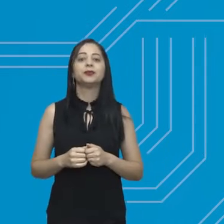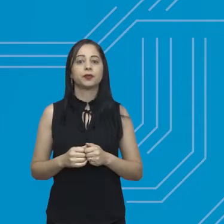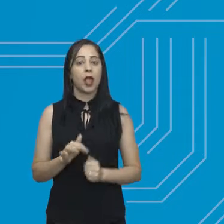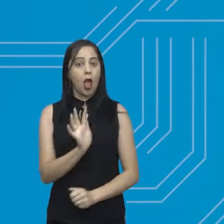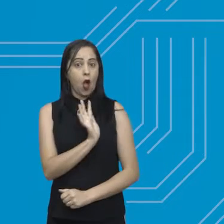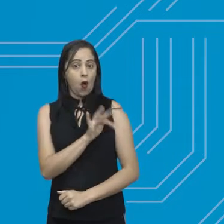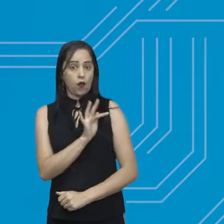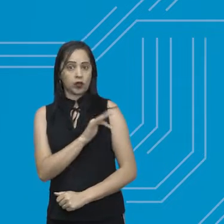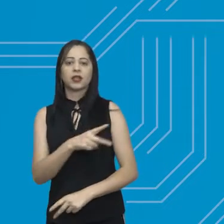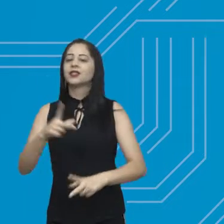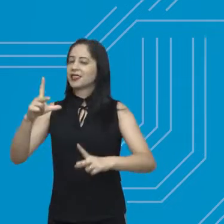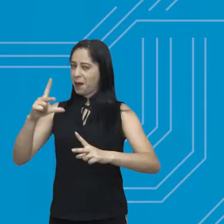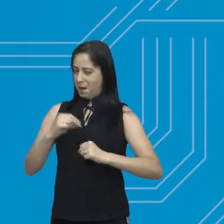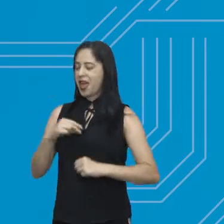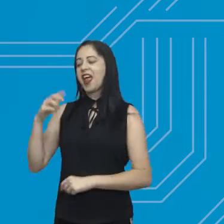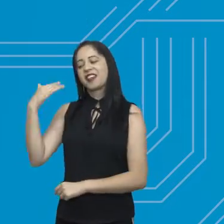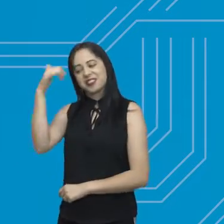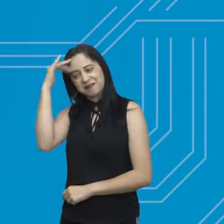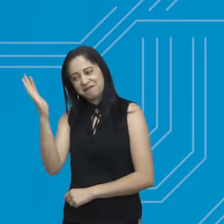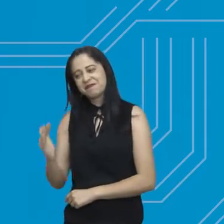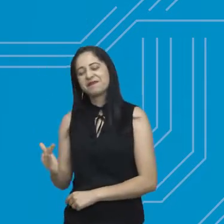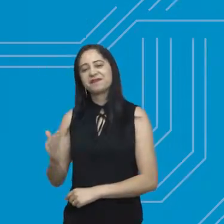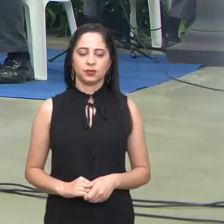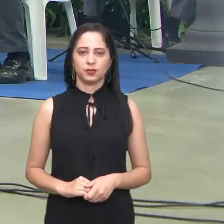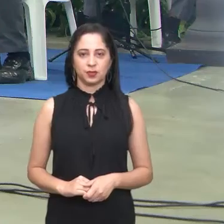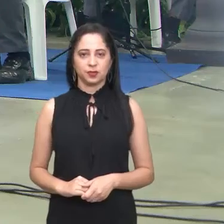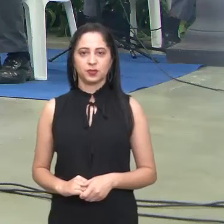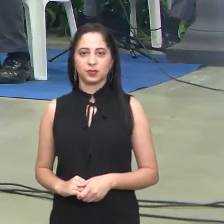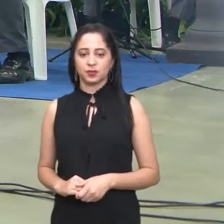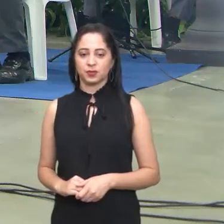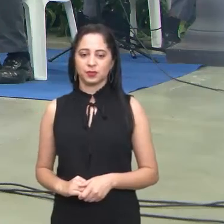Câmara, a história da Fundação merece ser prestigiada.